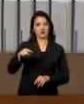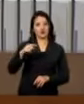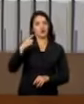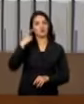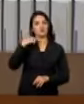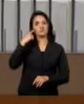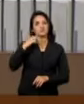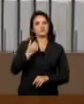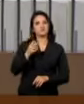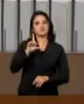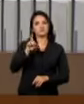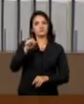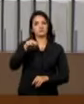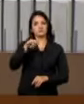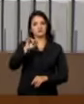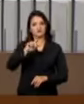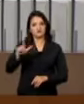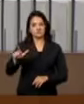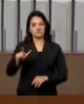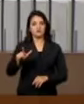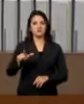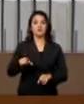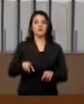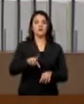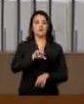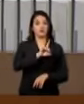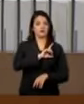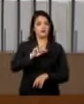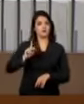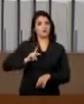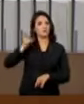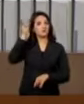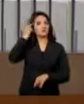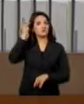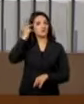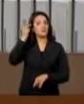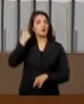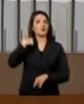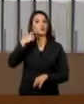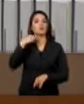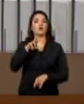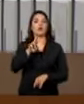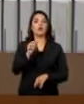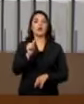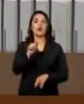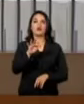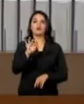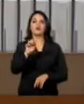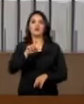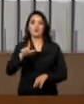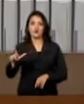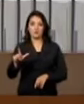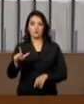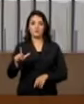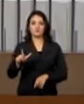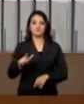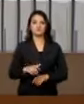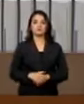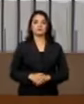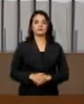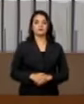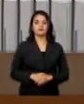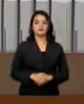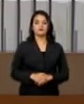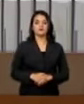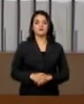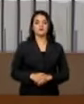Federal. Pelo amicus curiae, Defensoria Pública do Estado de São Paulo, doutor Rafael Munerati, Defensor Público do Estado de